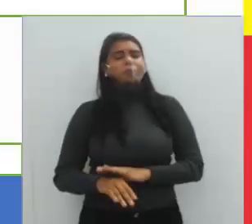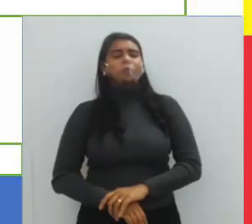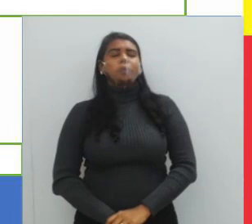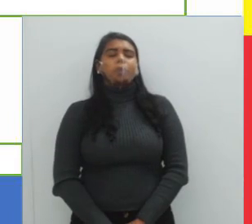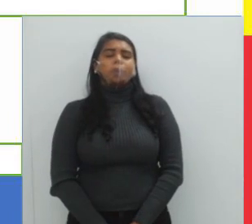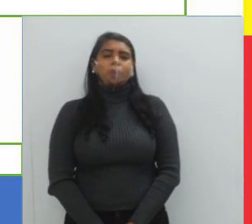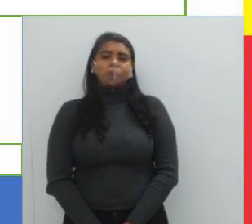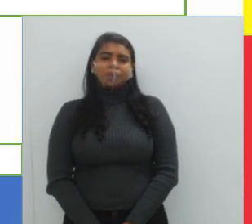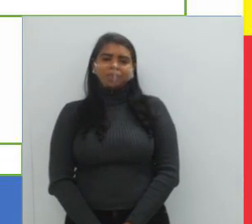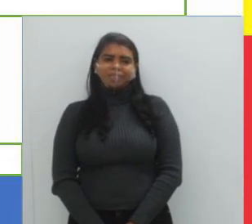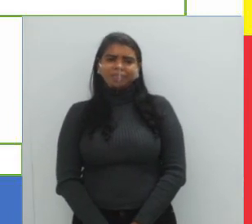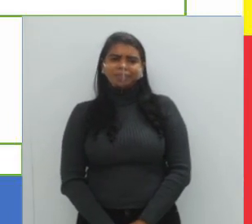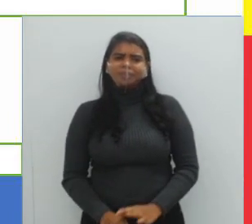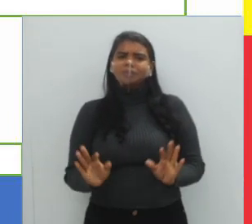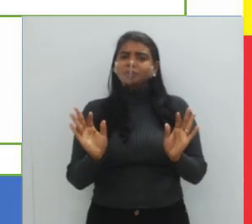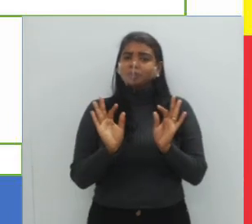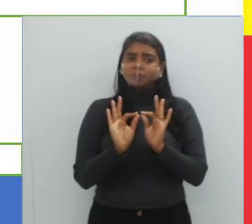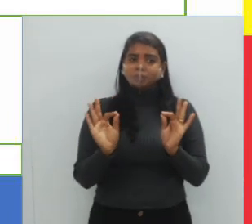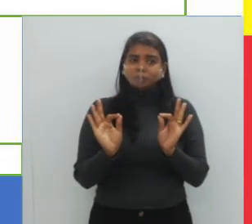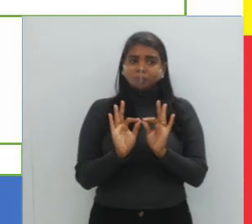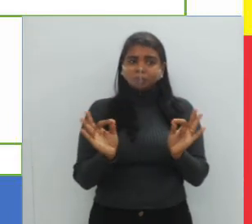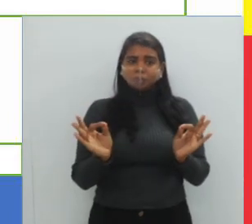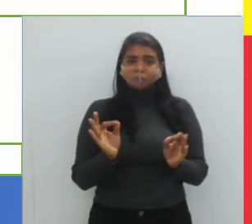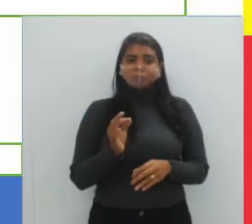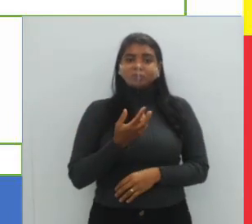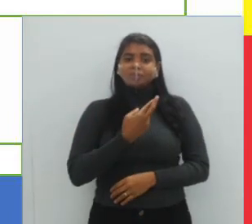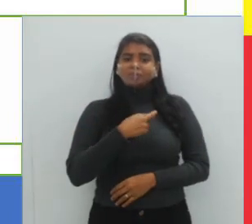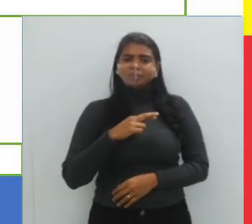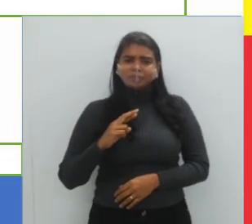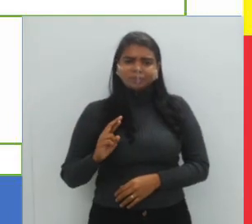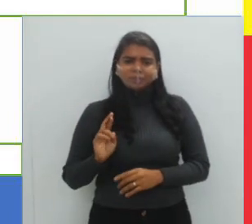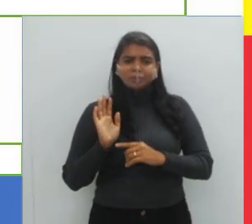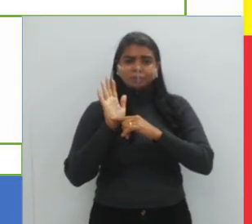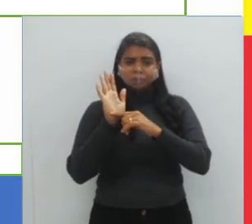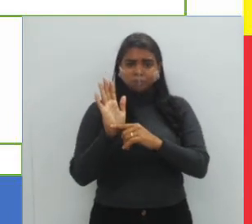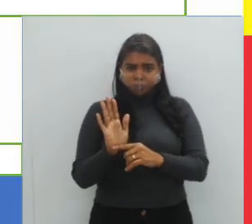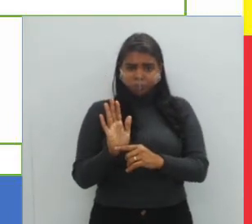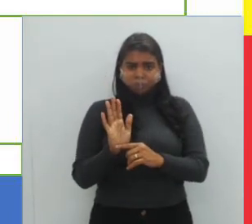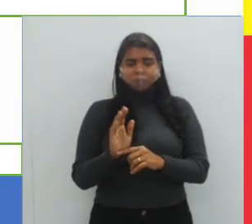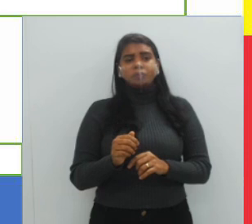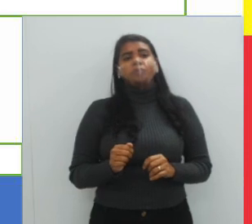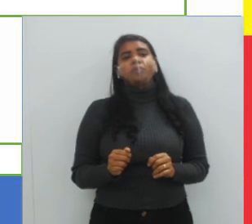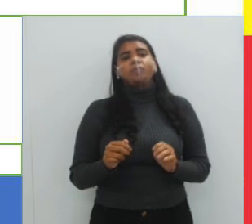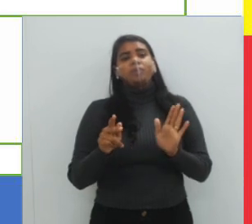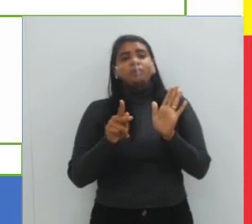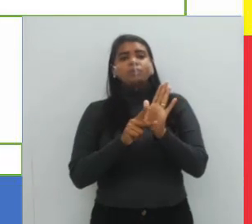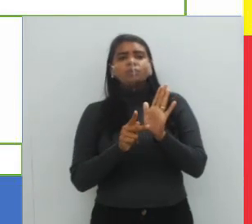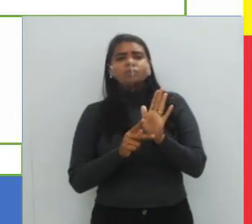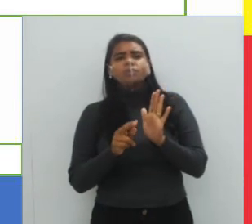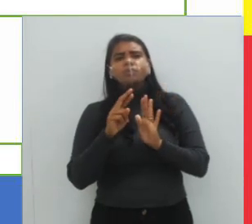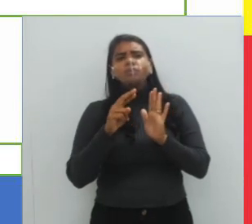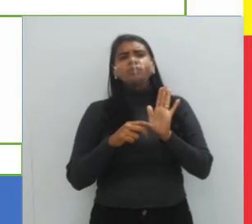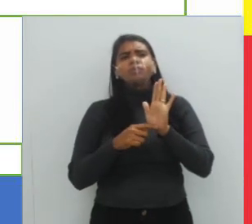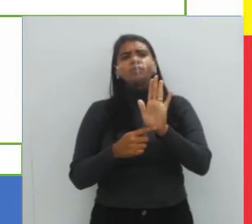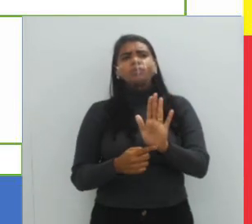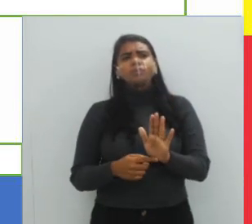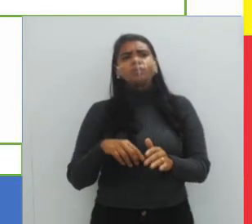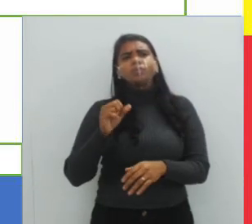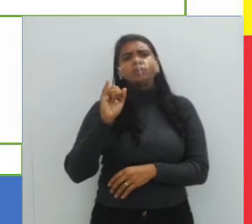frente. Vejam só. É muito comum que as religiões estabeleçam seus próprios símbolos.